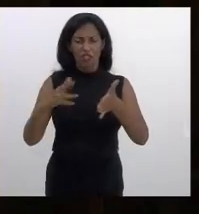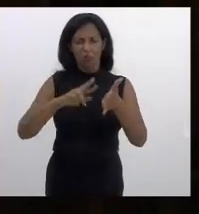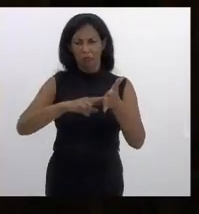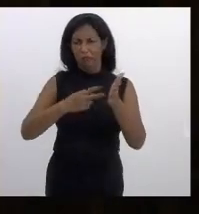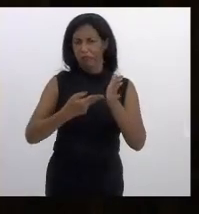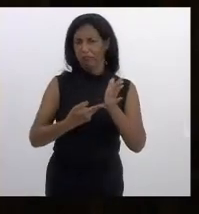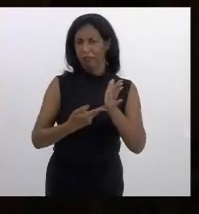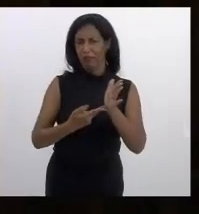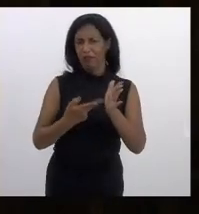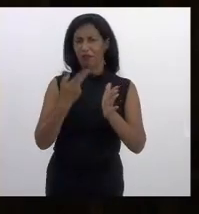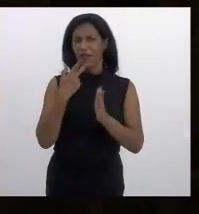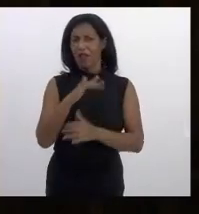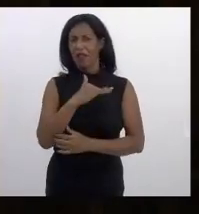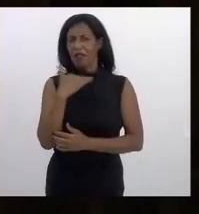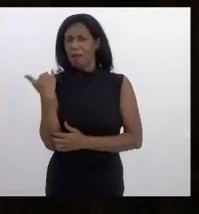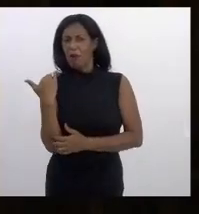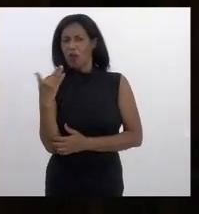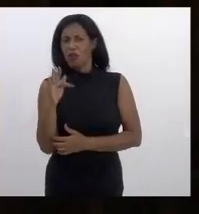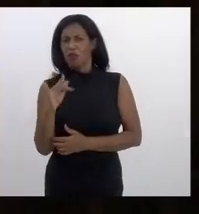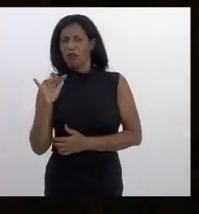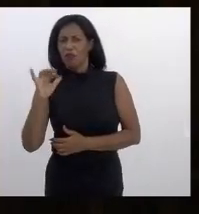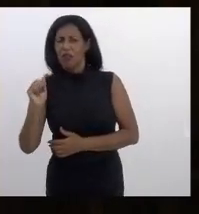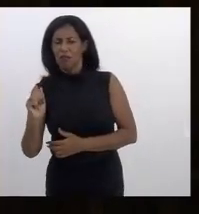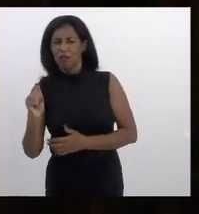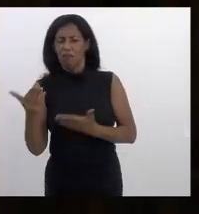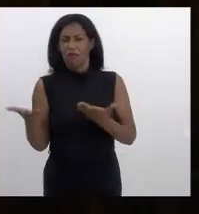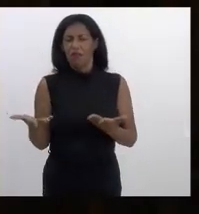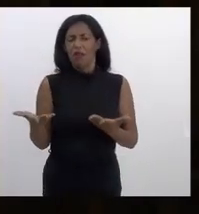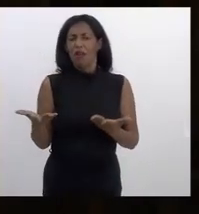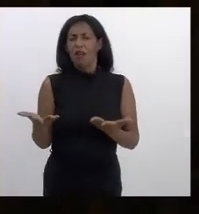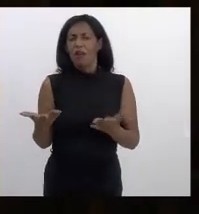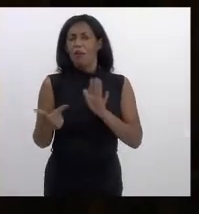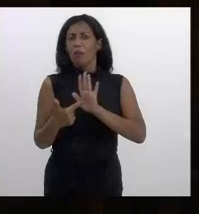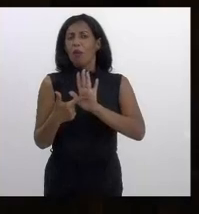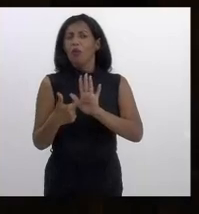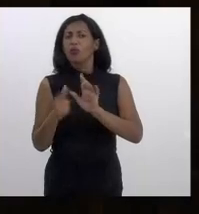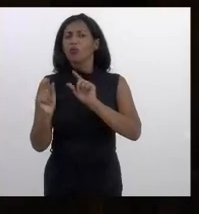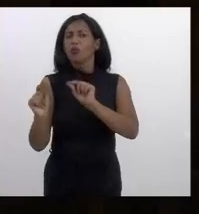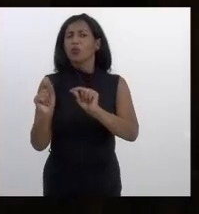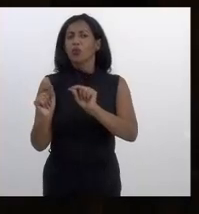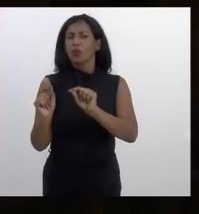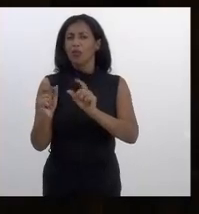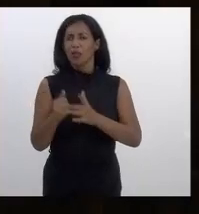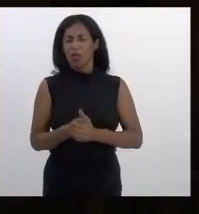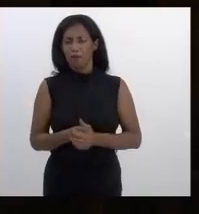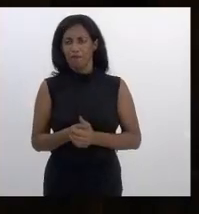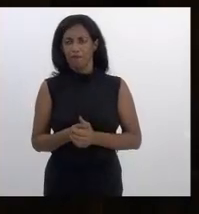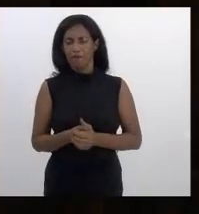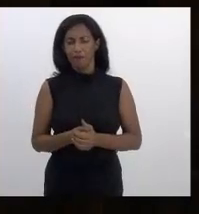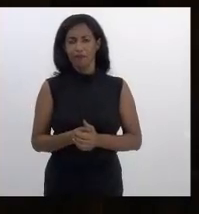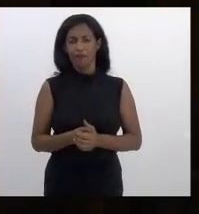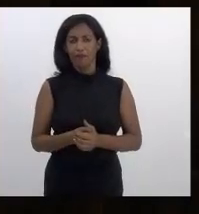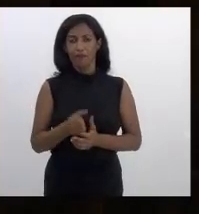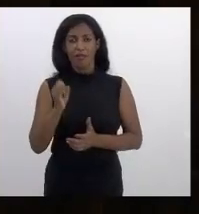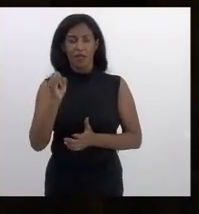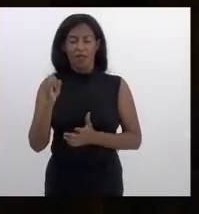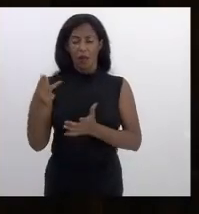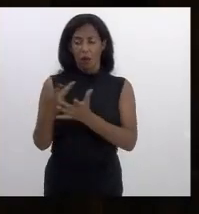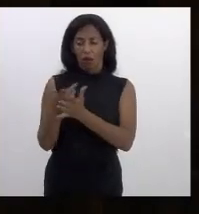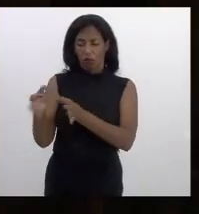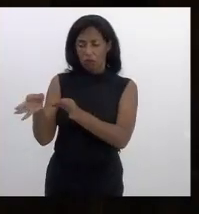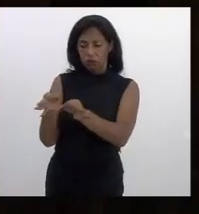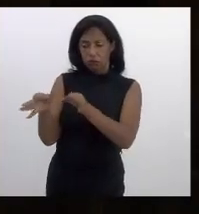outra maneira questão da Morte fita tá Isso demonstra que não há uma vontade de tarde Itália de simetria